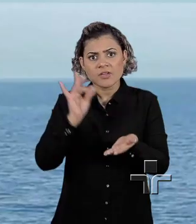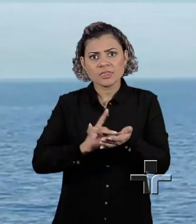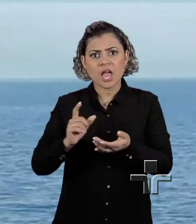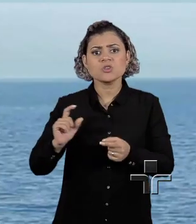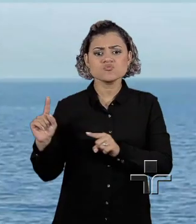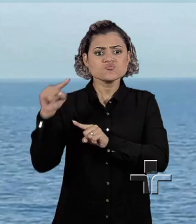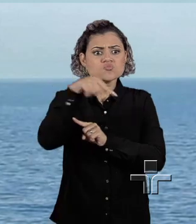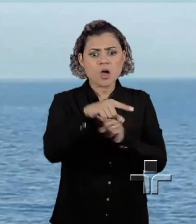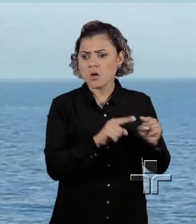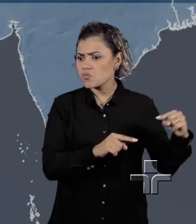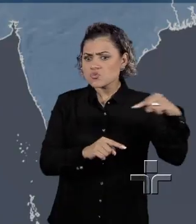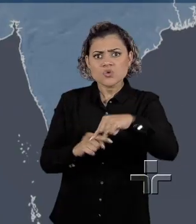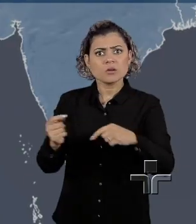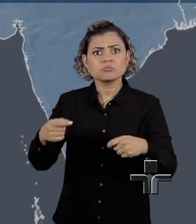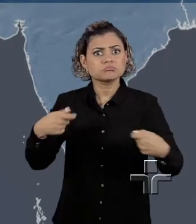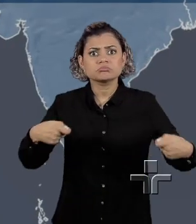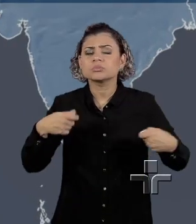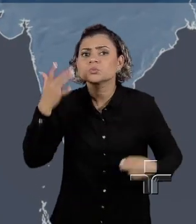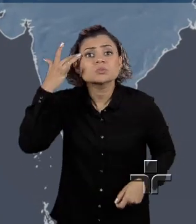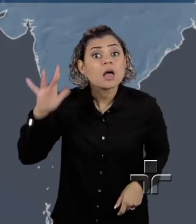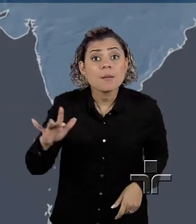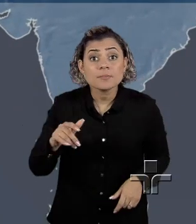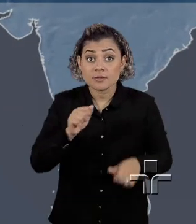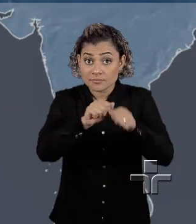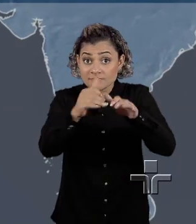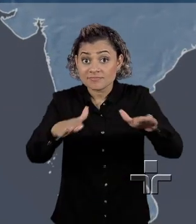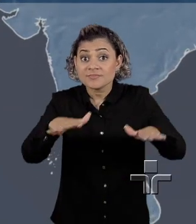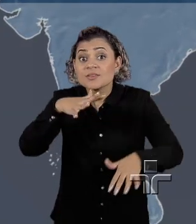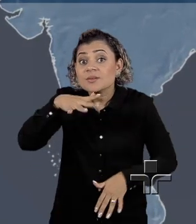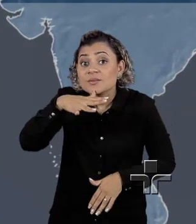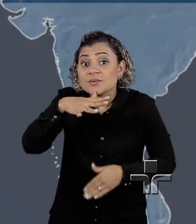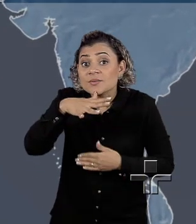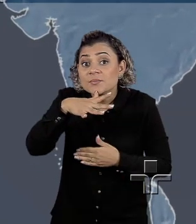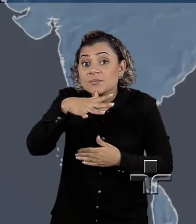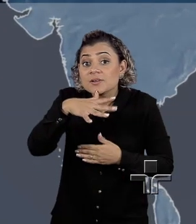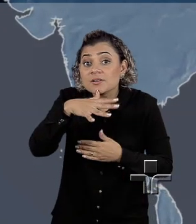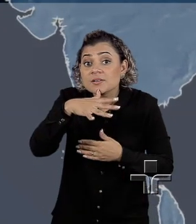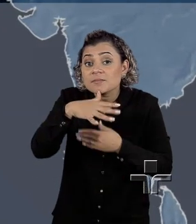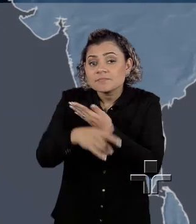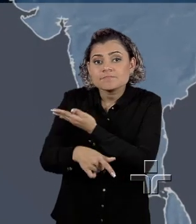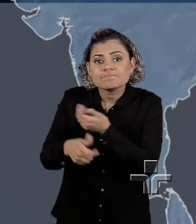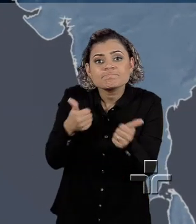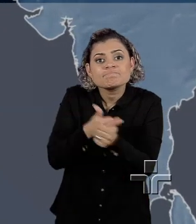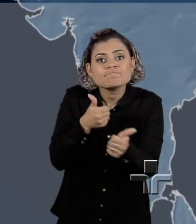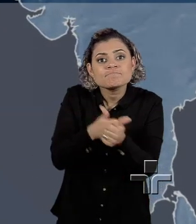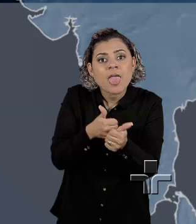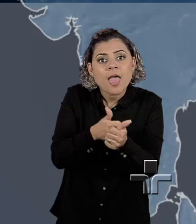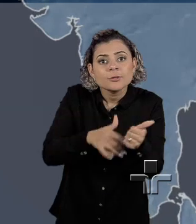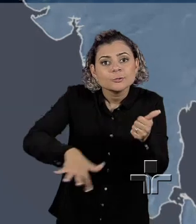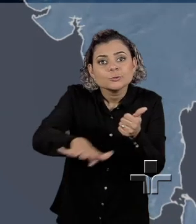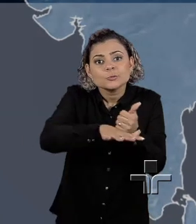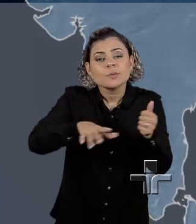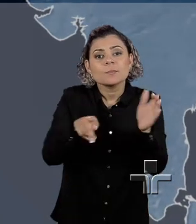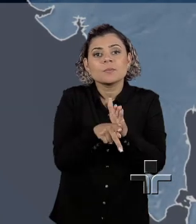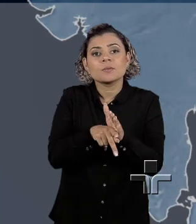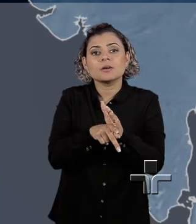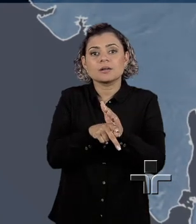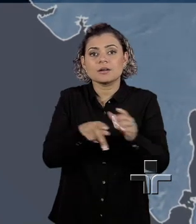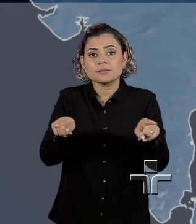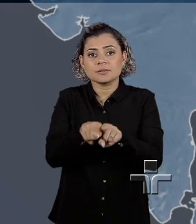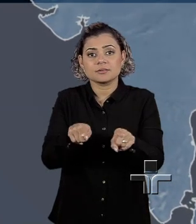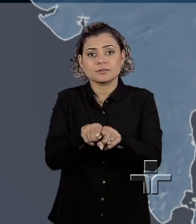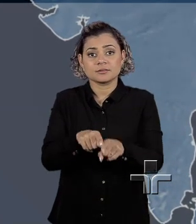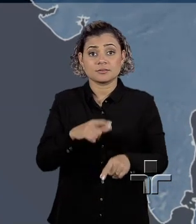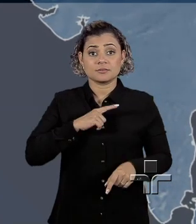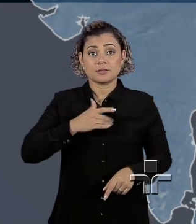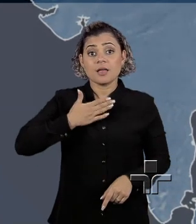ataques não foram informadas. O Golfo de Omã é uma região estratégica porque é uma ligação do Golfo Pérsico ao Mar da Arábia e é por onde passa o